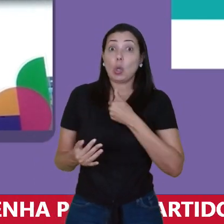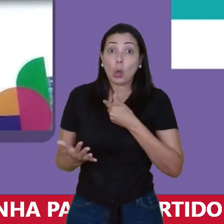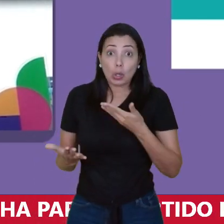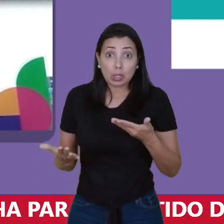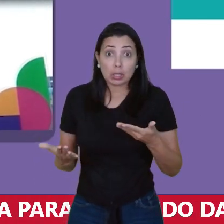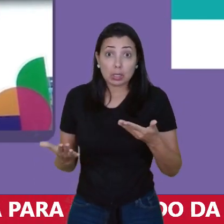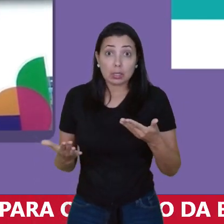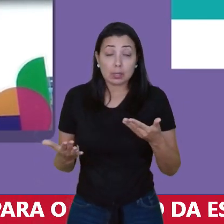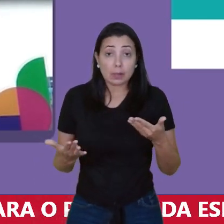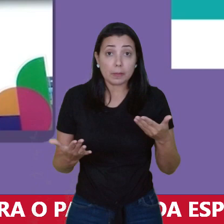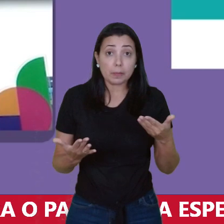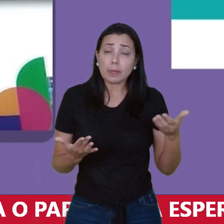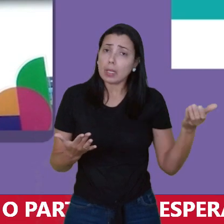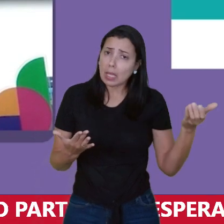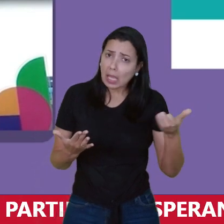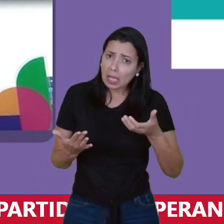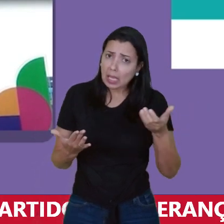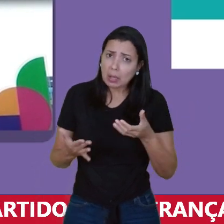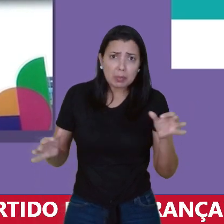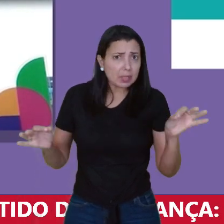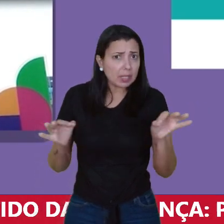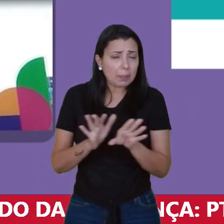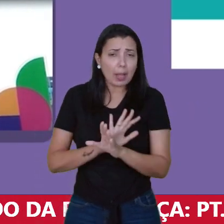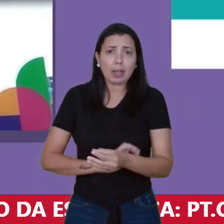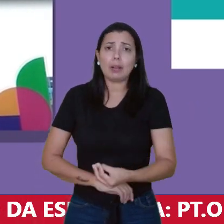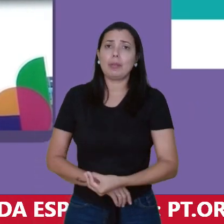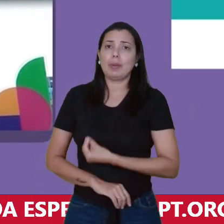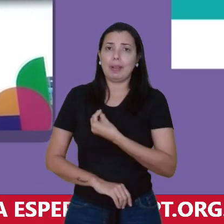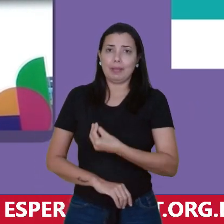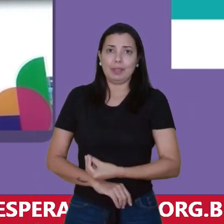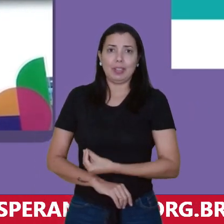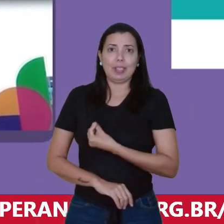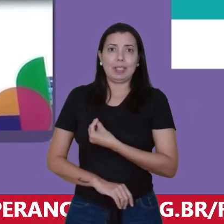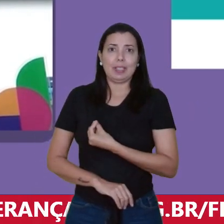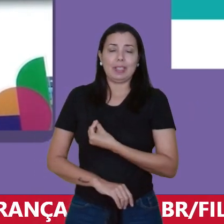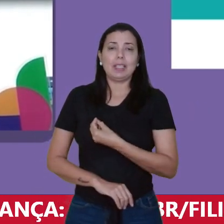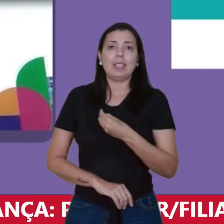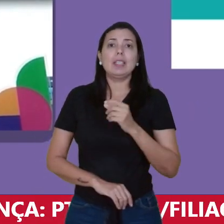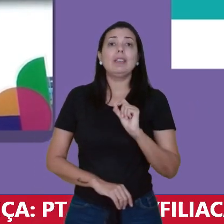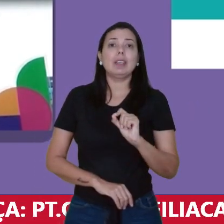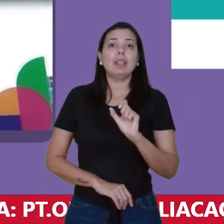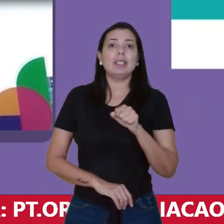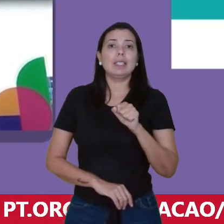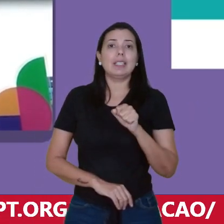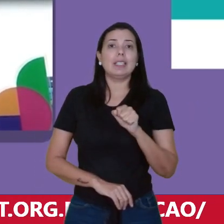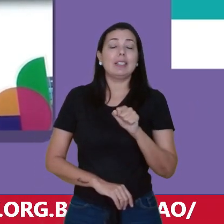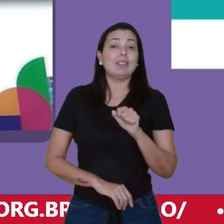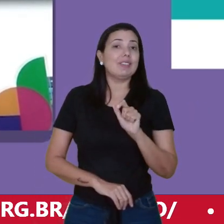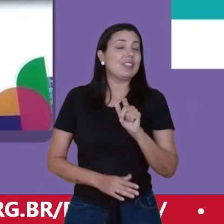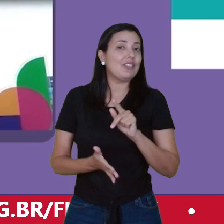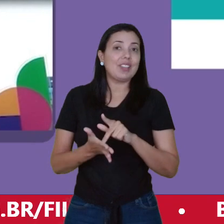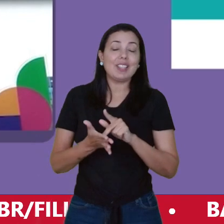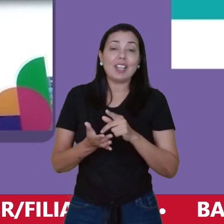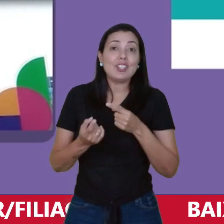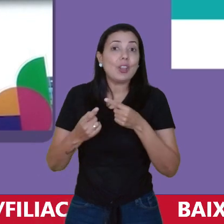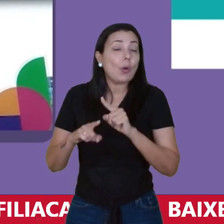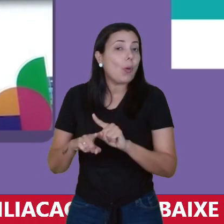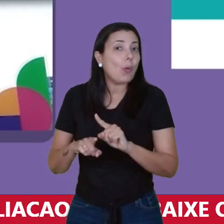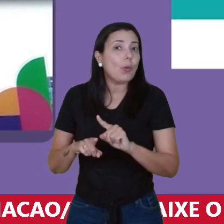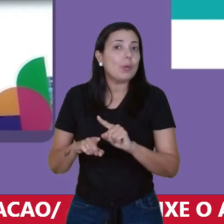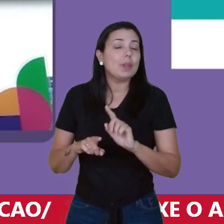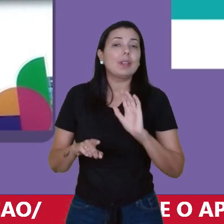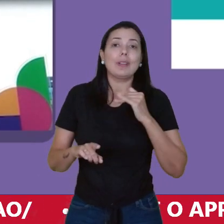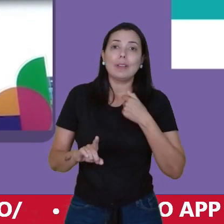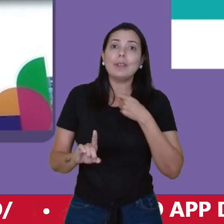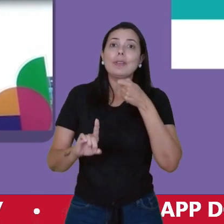nós queremos acabar com a vida. E isso é exatamente o contrário do que defende a nossa luta.